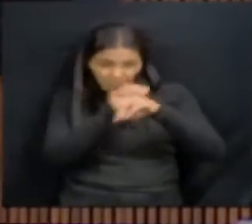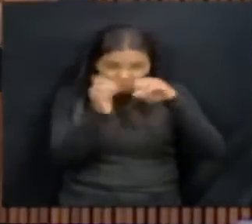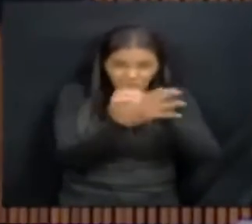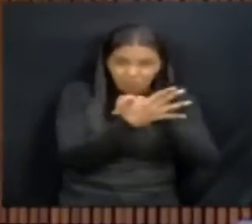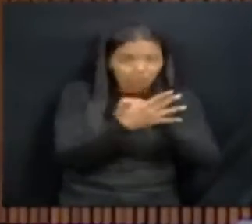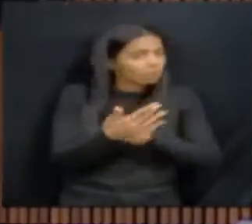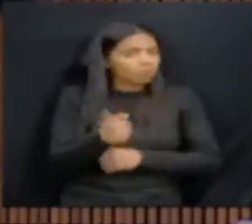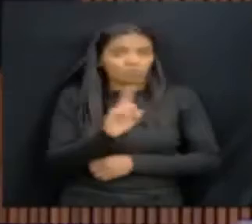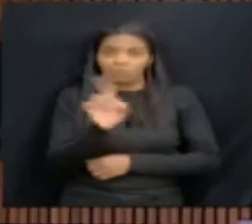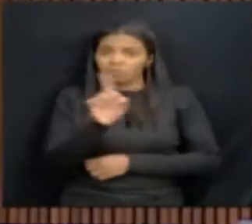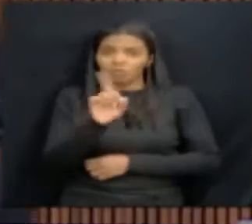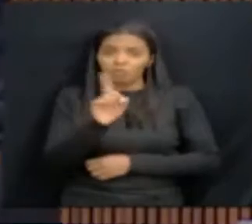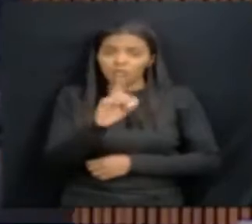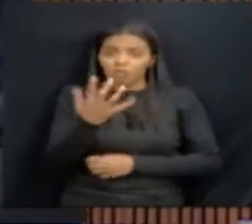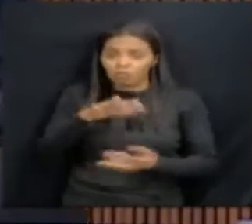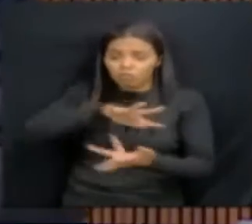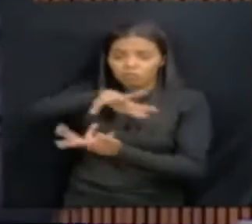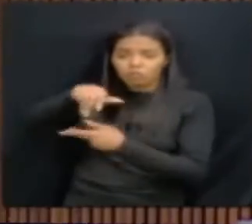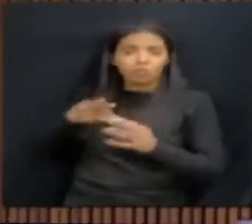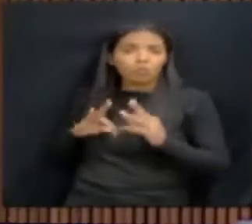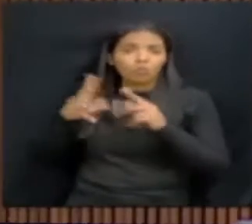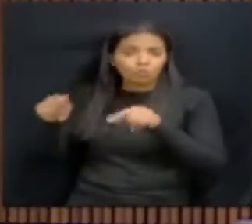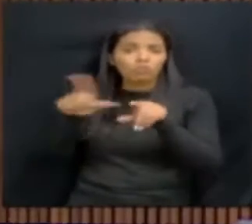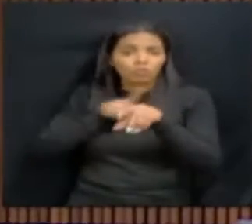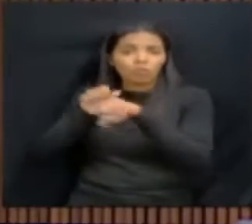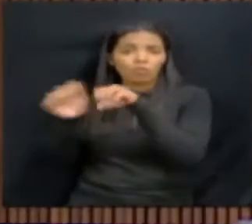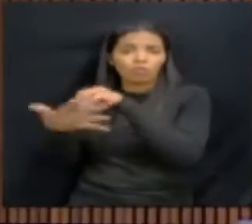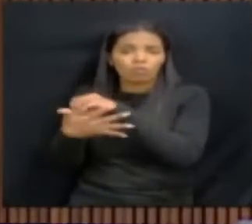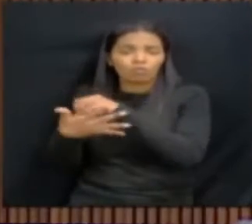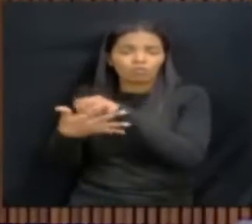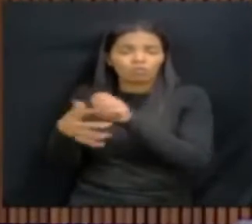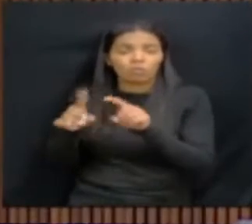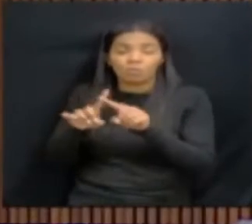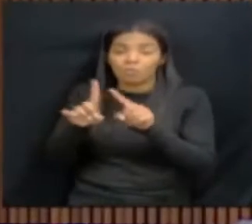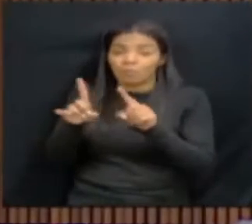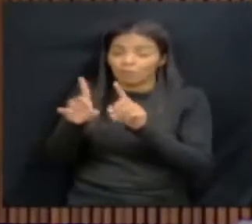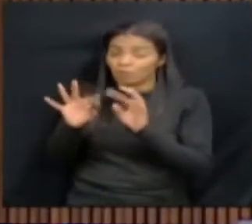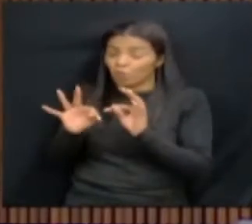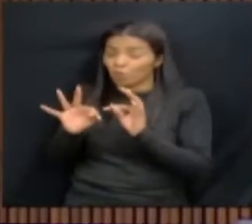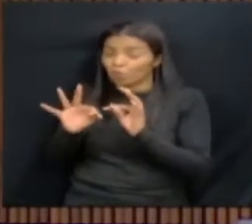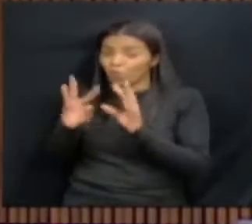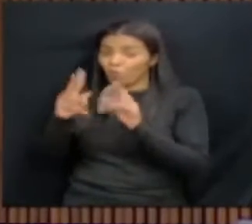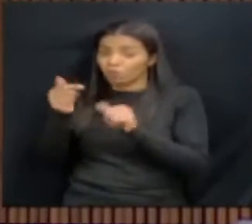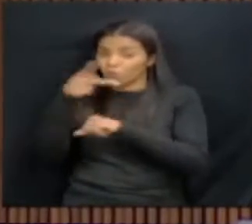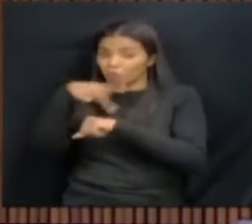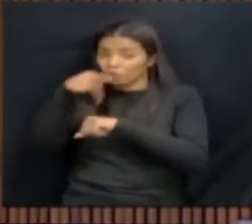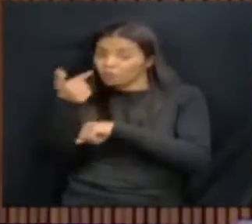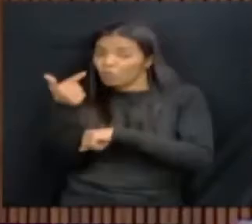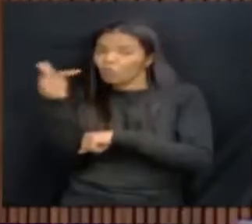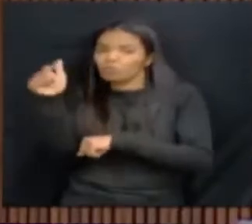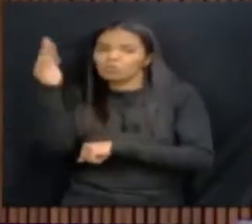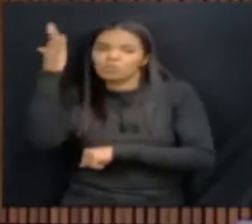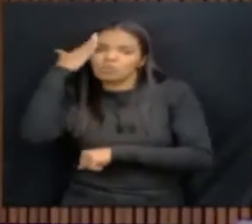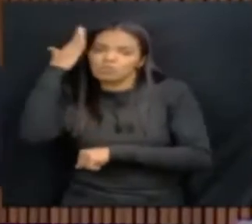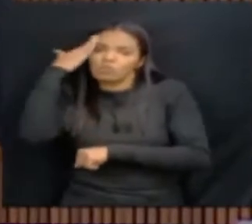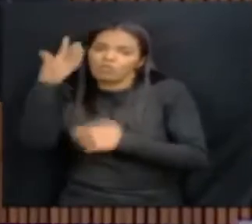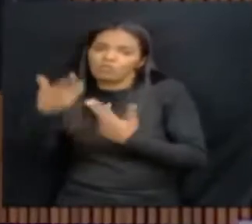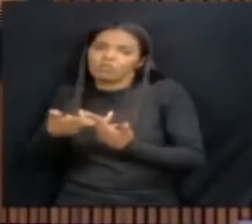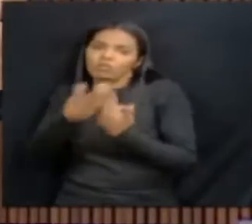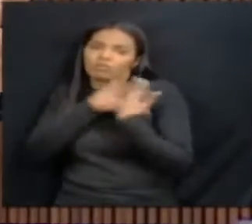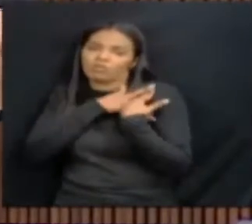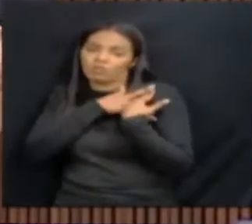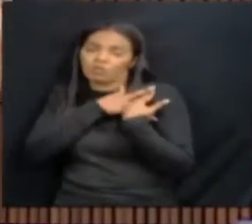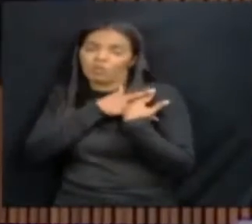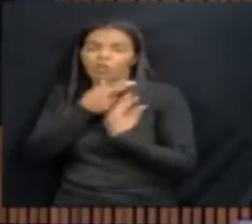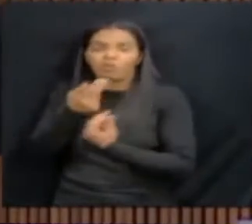os países do mundo têm o problema do coronavírus, mas todos eles sabem o que devia ser feito. Uns